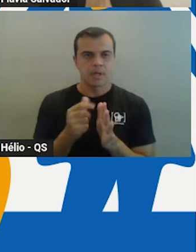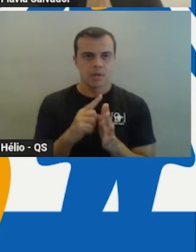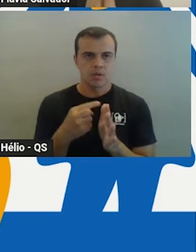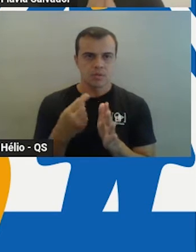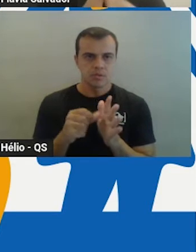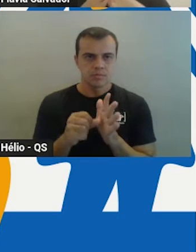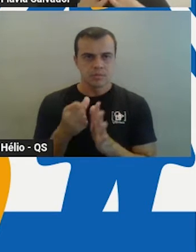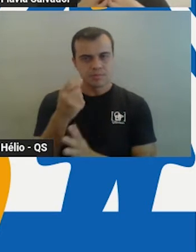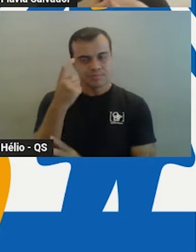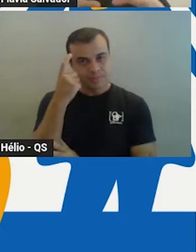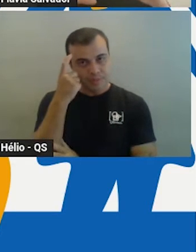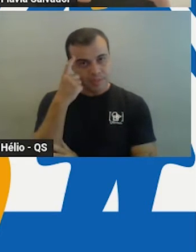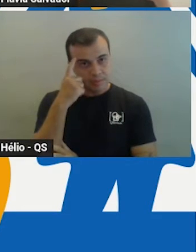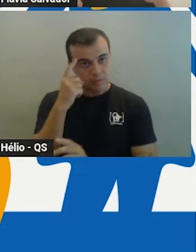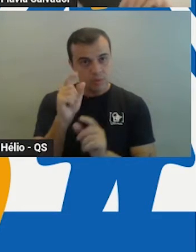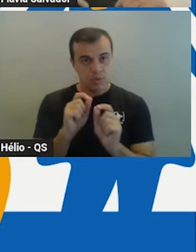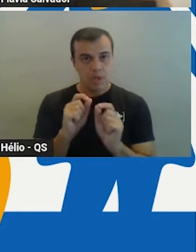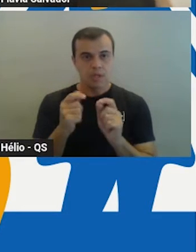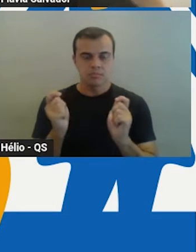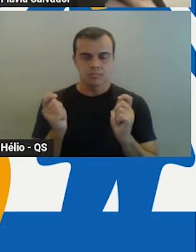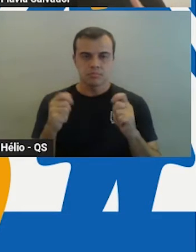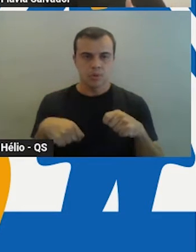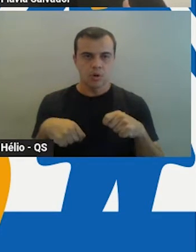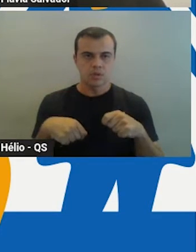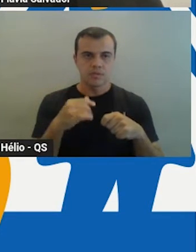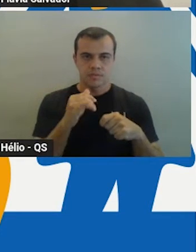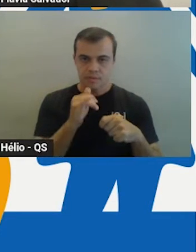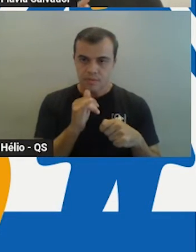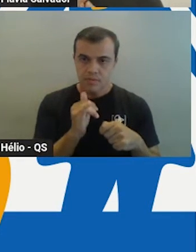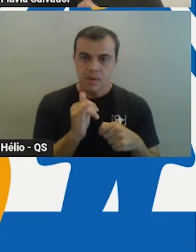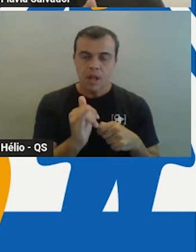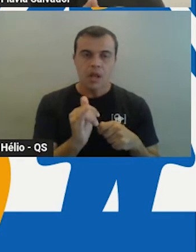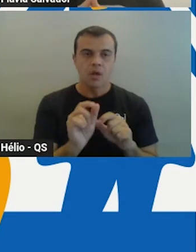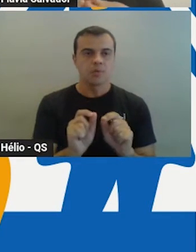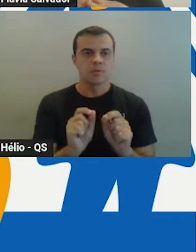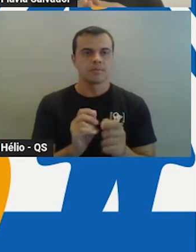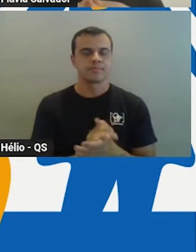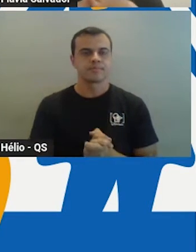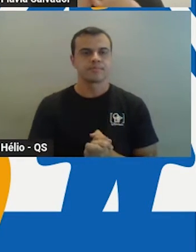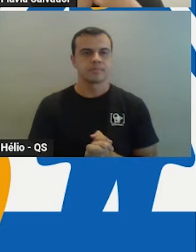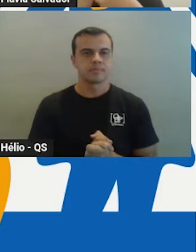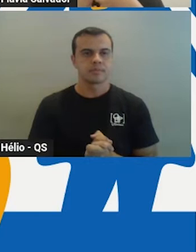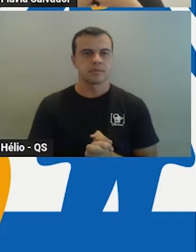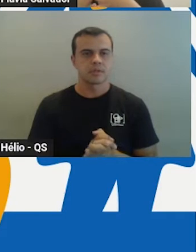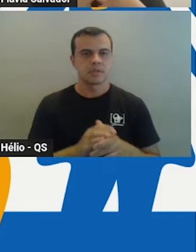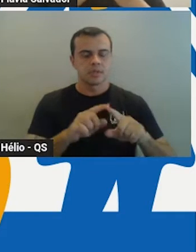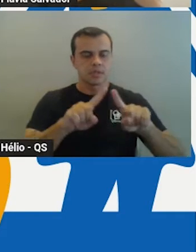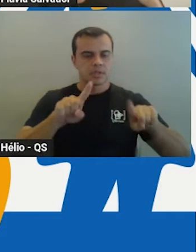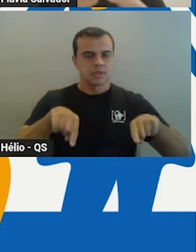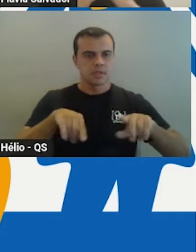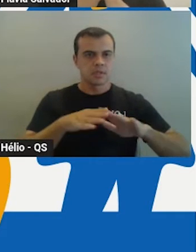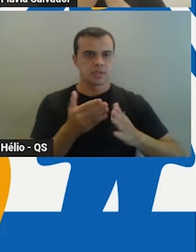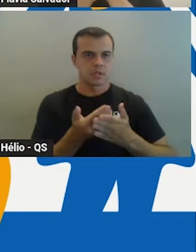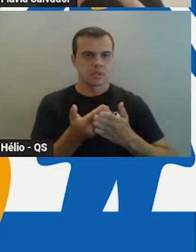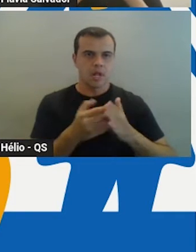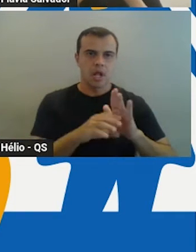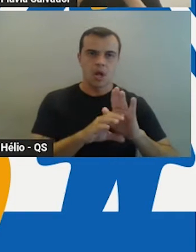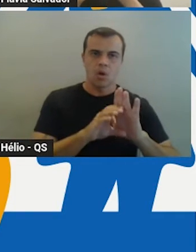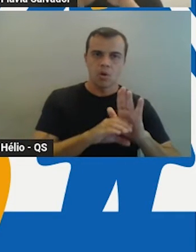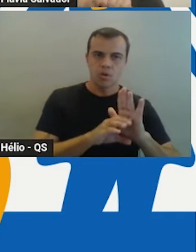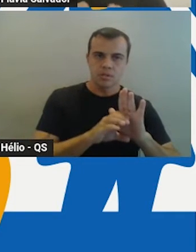primeiro pensamento? É que a gente pudesse levar para a sala de aula conceitos, ou